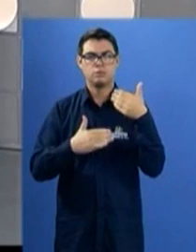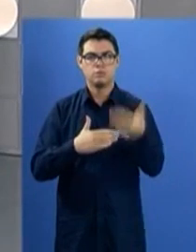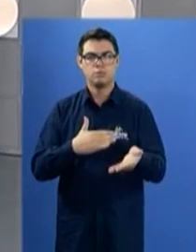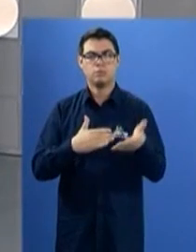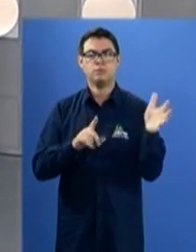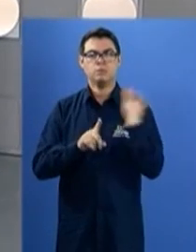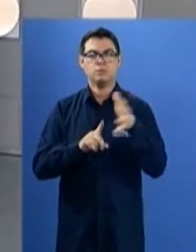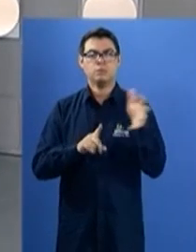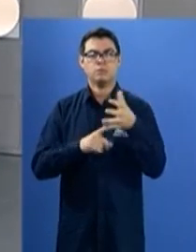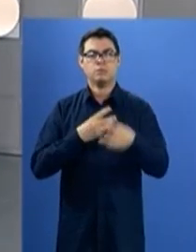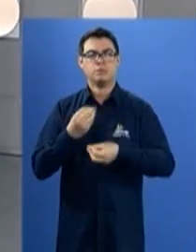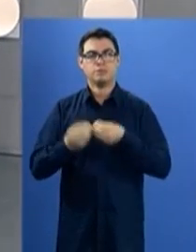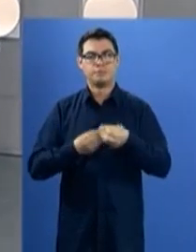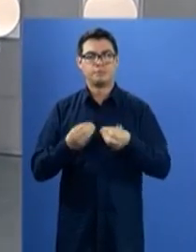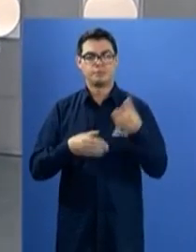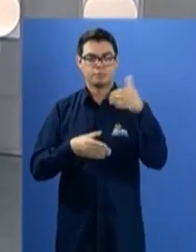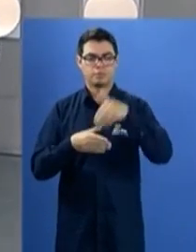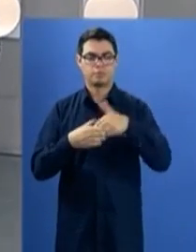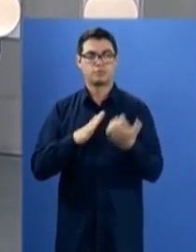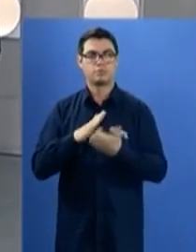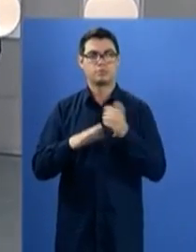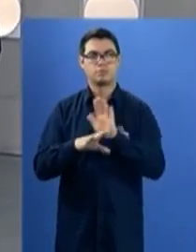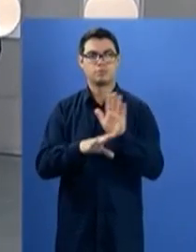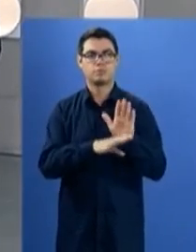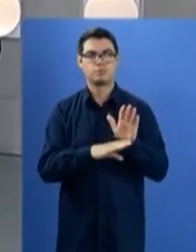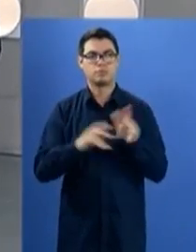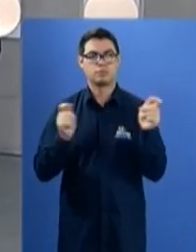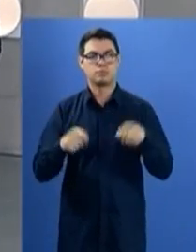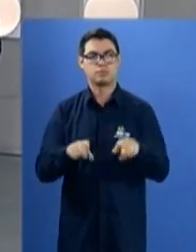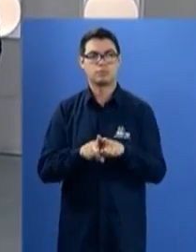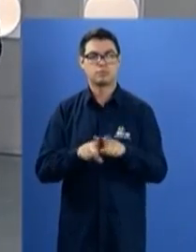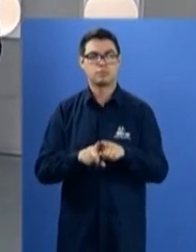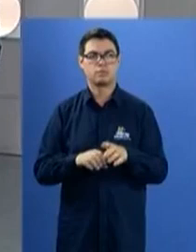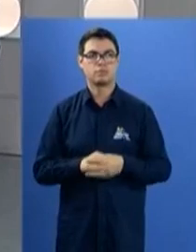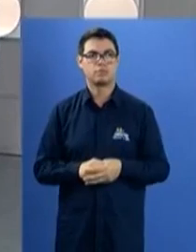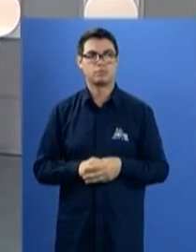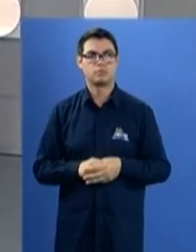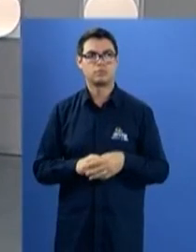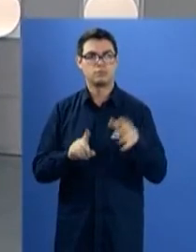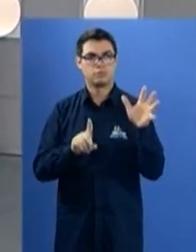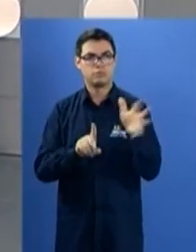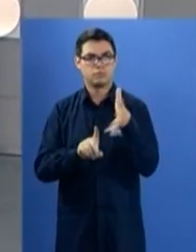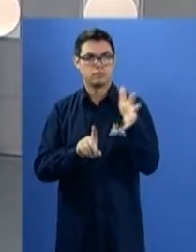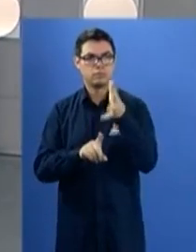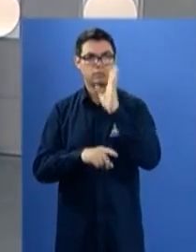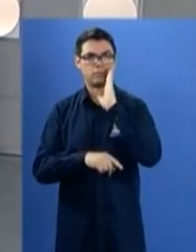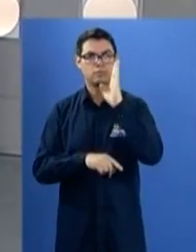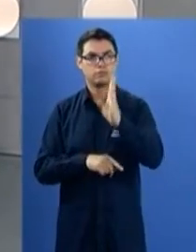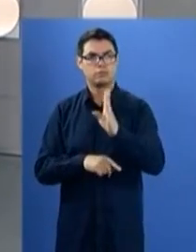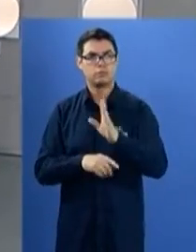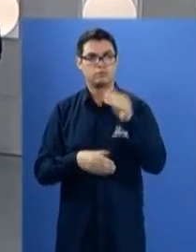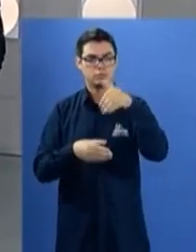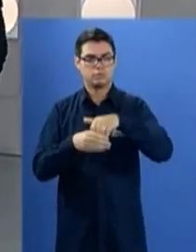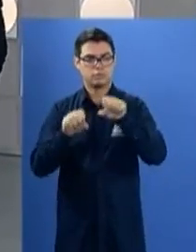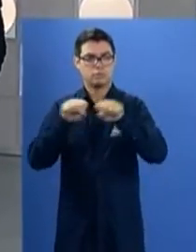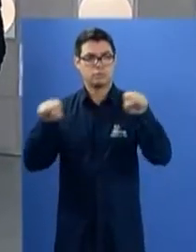essas influências do ambiente externo. São influências diretamente no